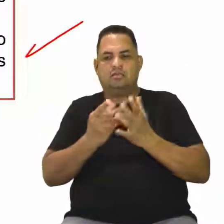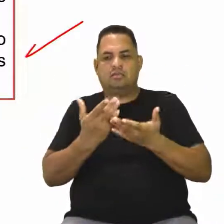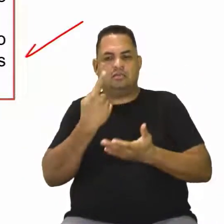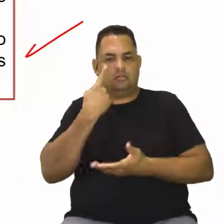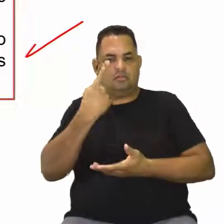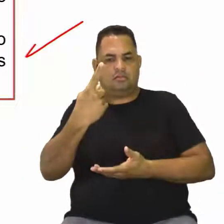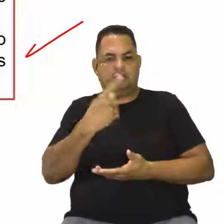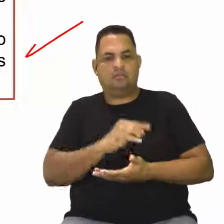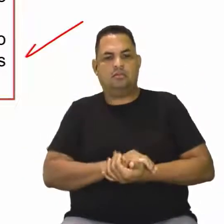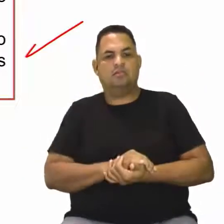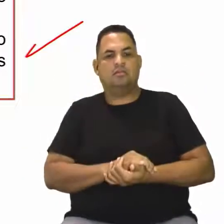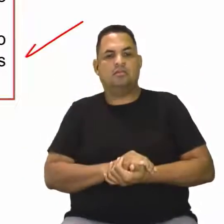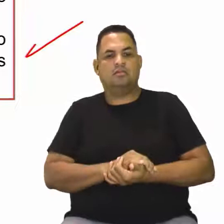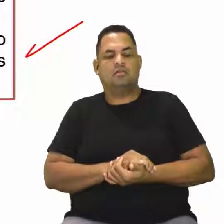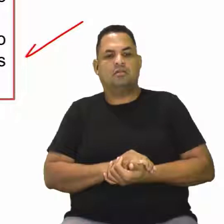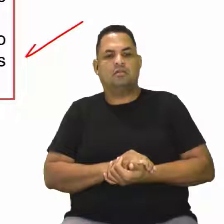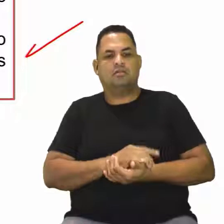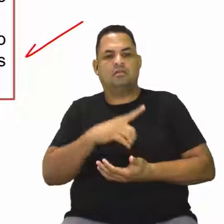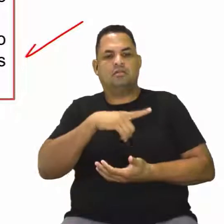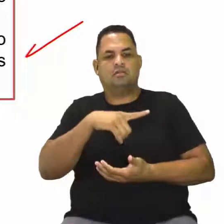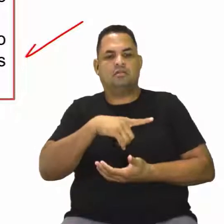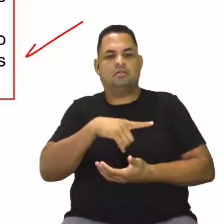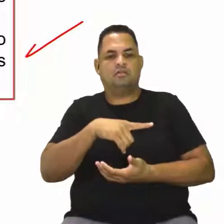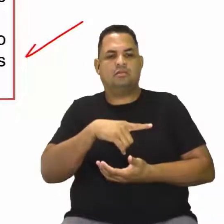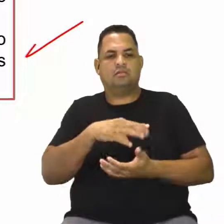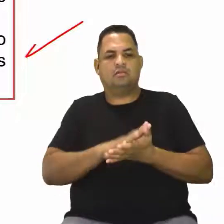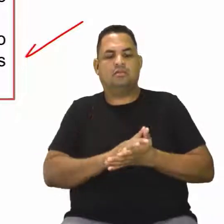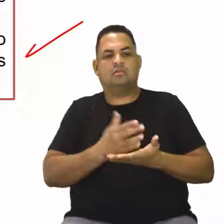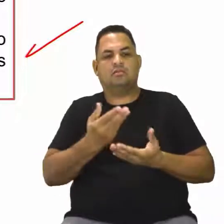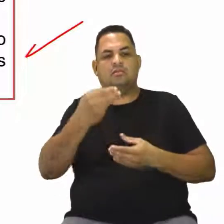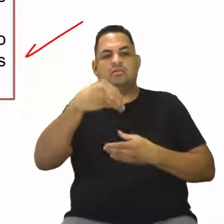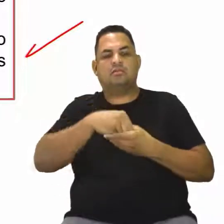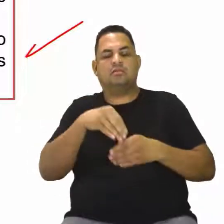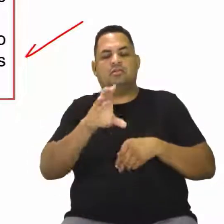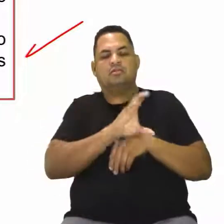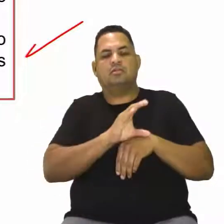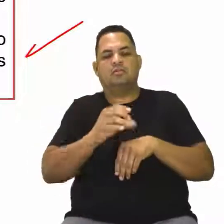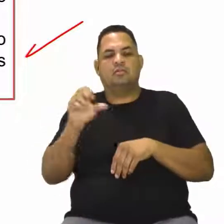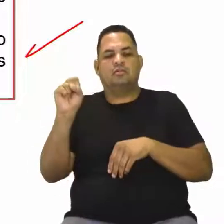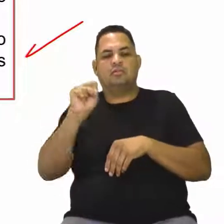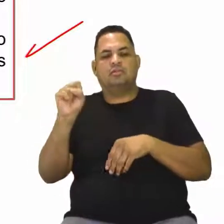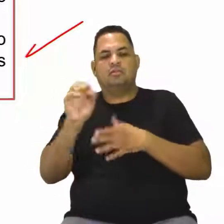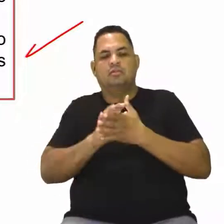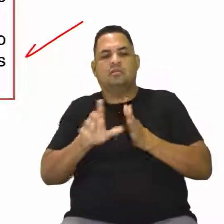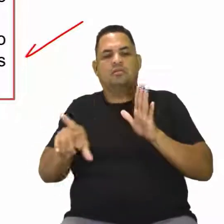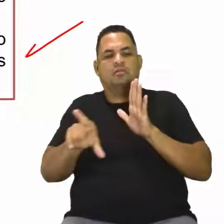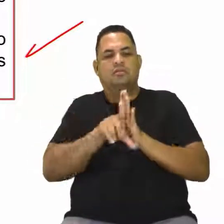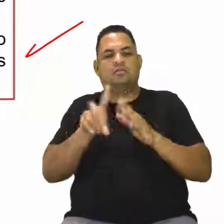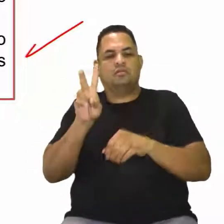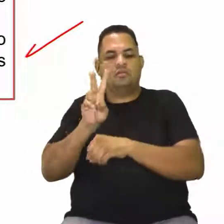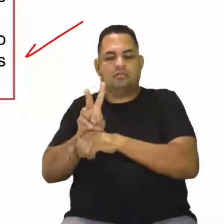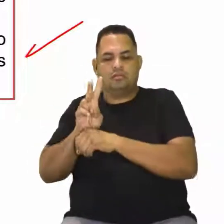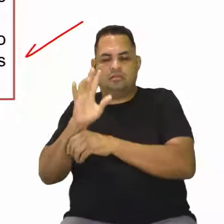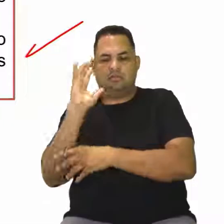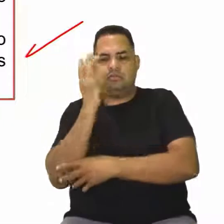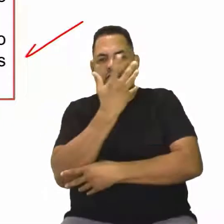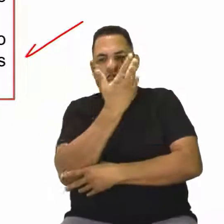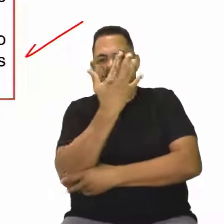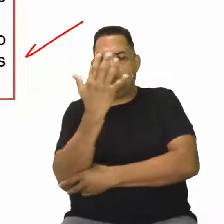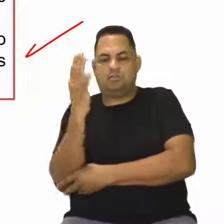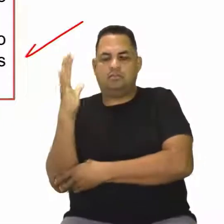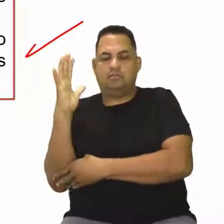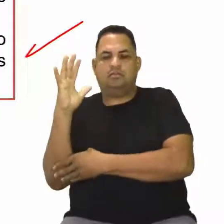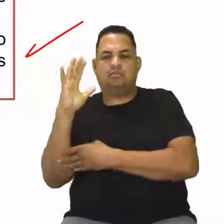Vejam aí. Houve também, dentro dessa Constituição de 88, a Lei de Proteção ao Meio Ambiente.